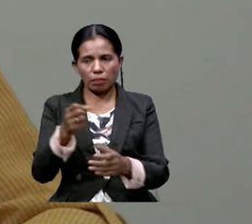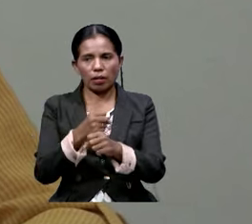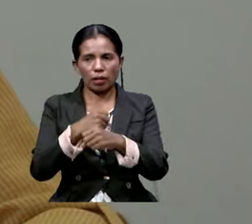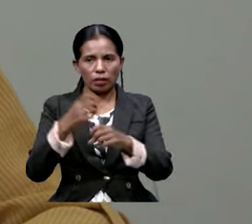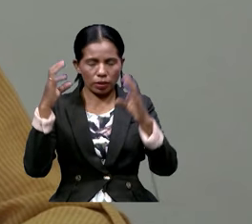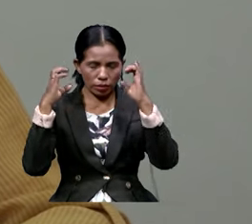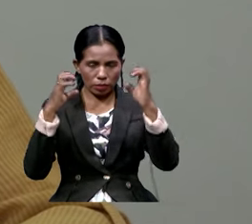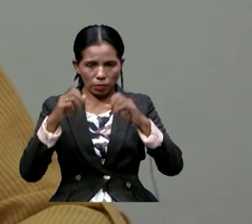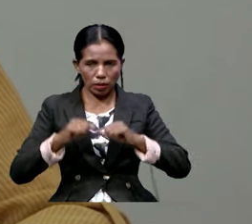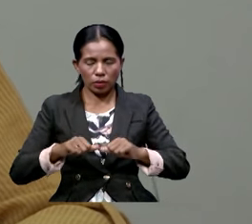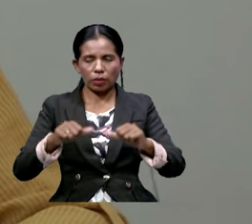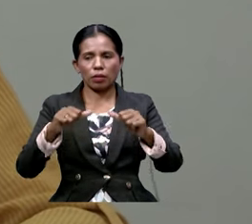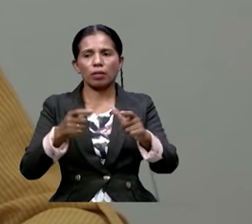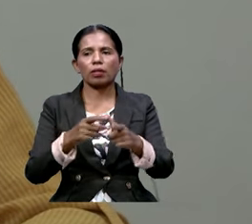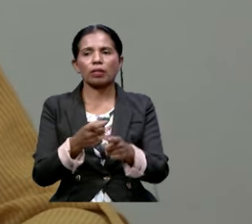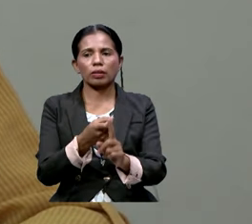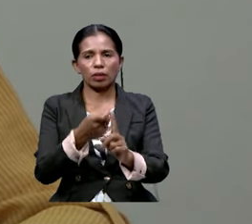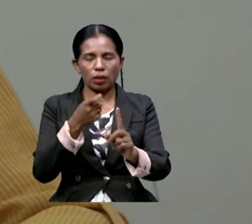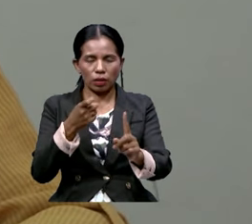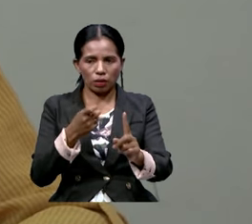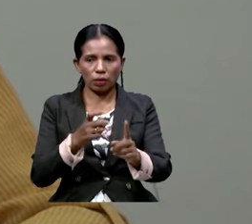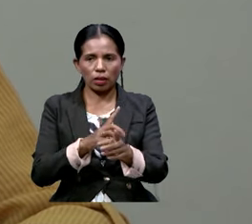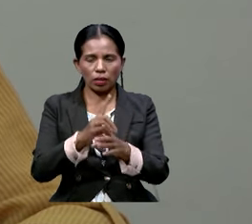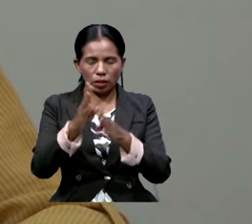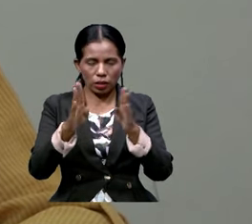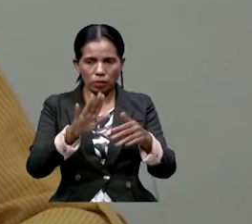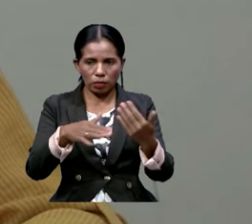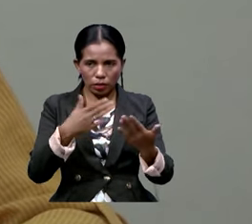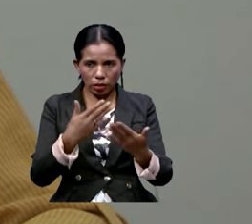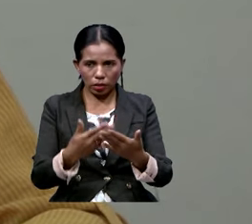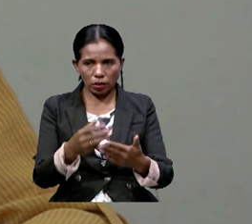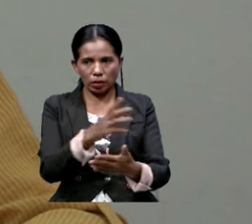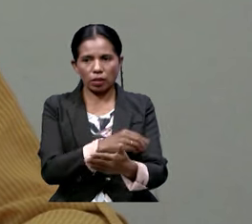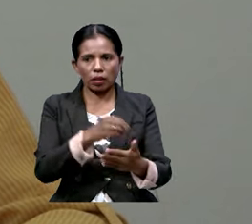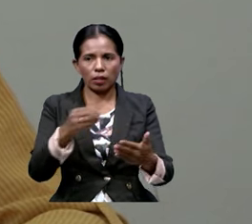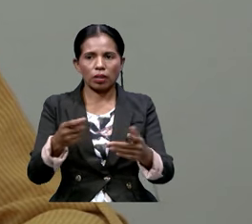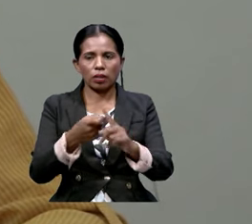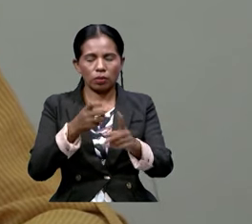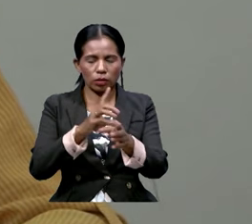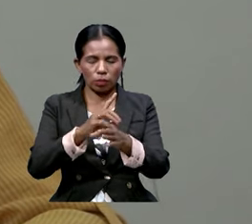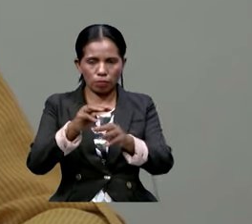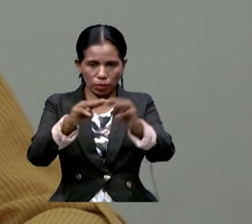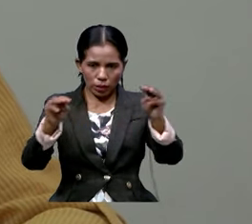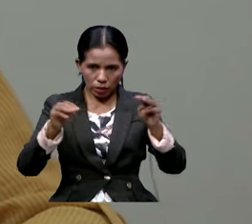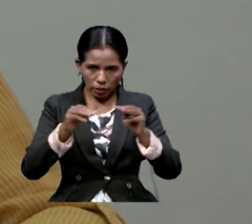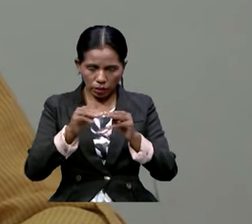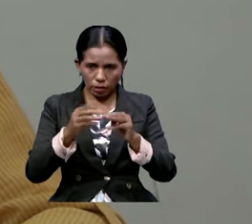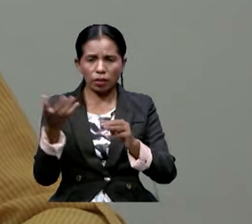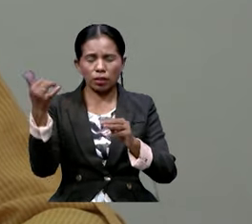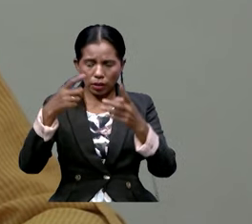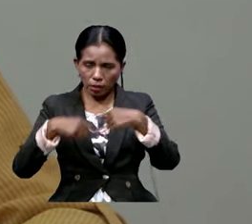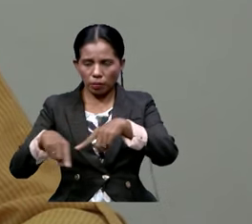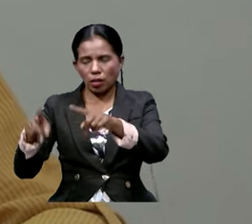lá na Manas, a Rússia, diretor e Sira no superintendente Sira no município, Sira sei ba,